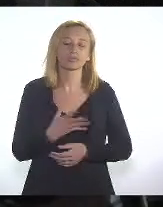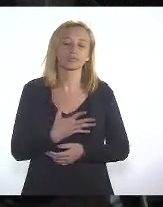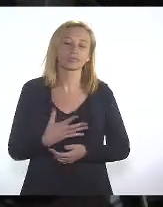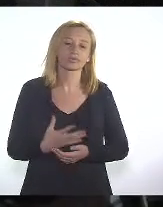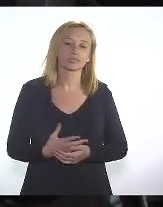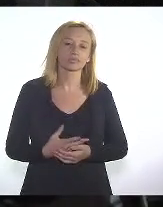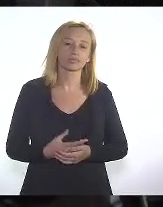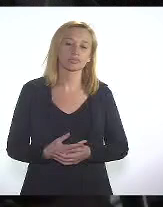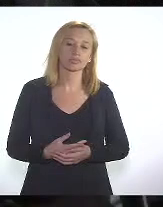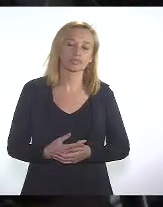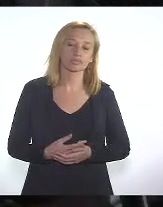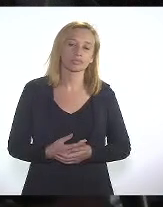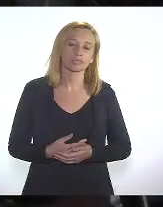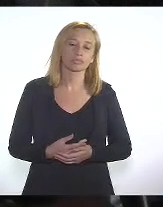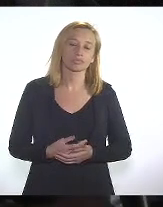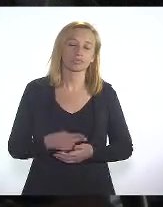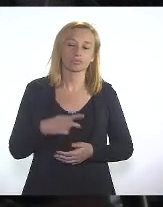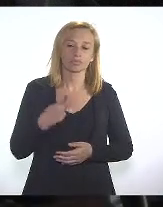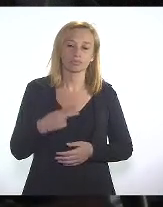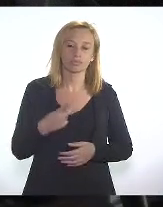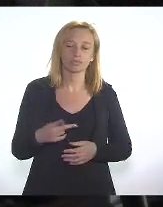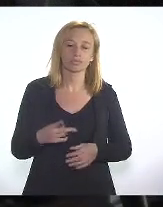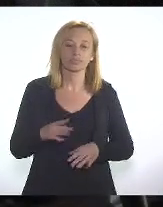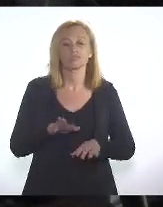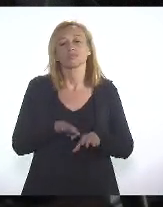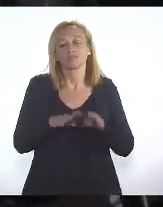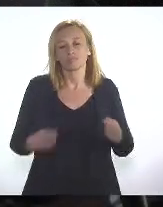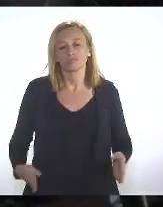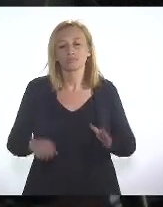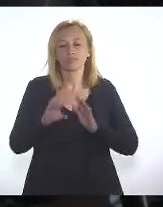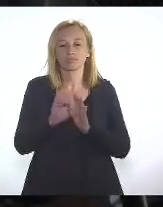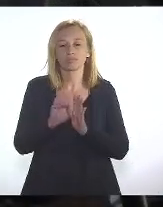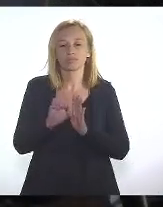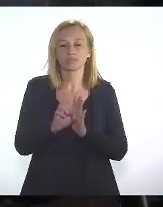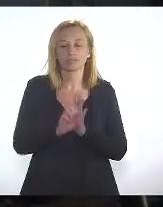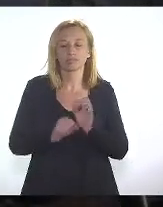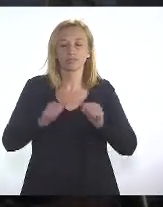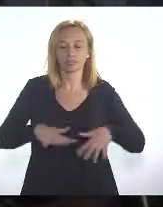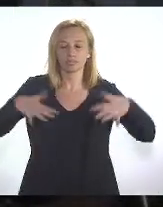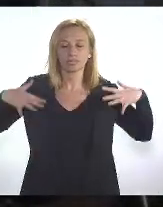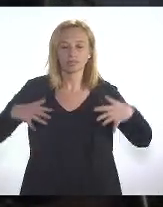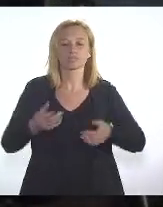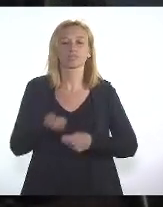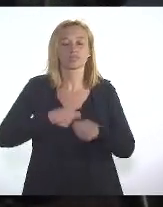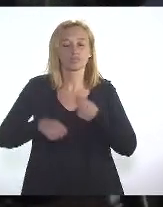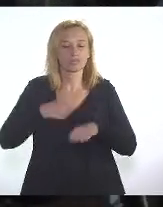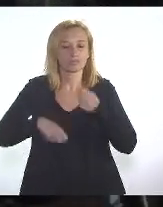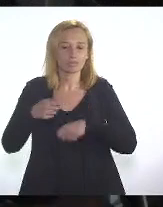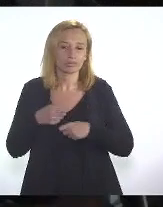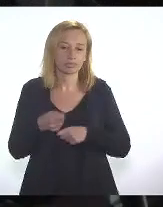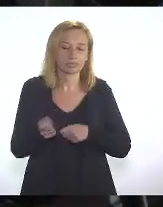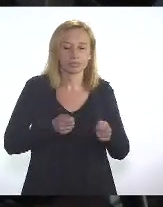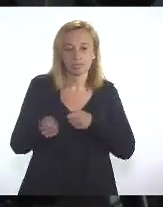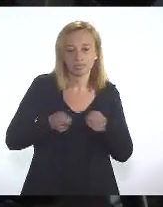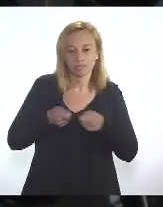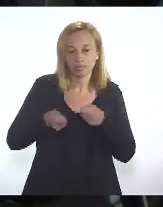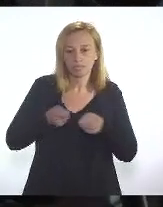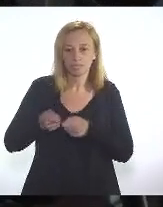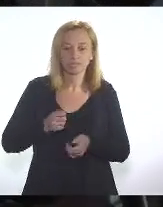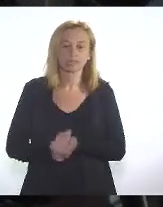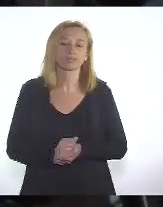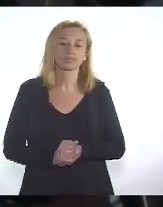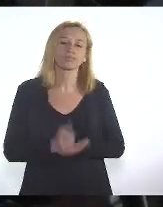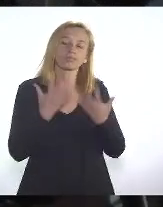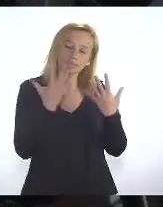pareceres à emenda de plenário da Comissão de Constituição e Justiça, favorável. Defesa do meio ambiente, favorável. De orçamento, finanças, fiscalização financeira